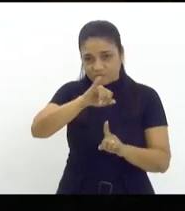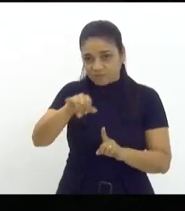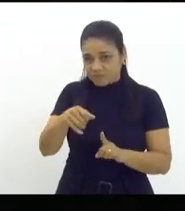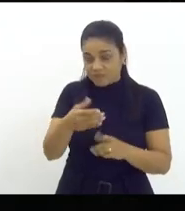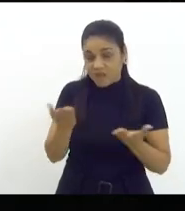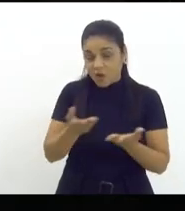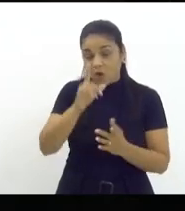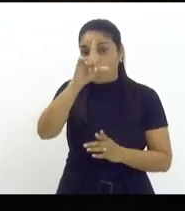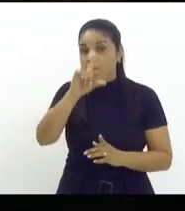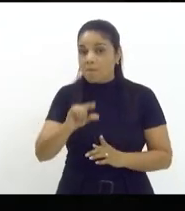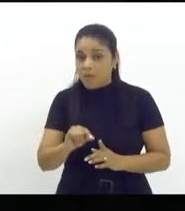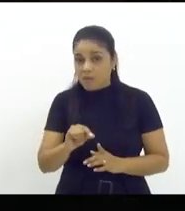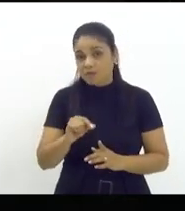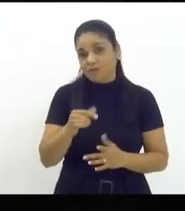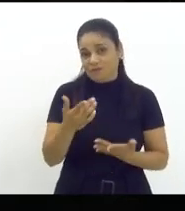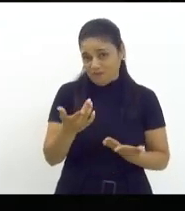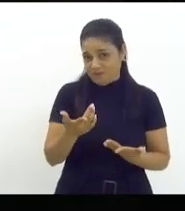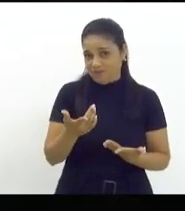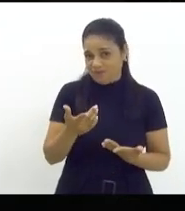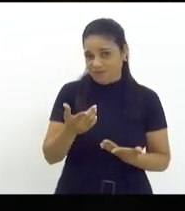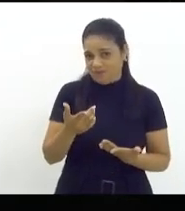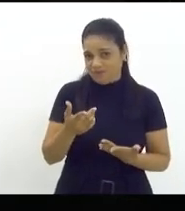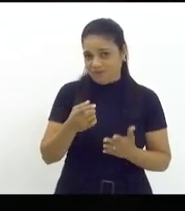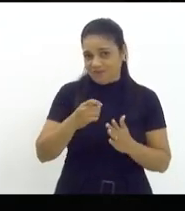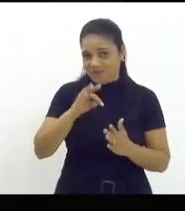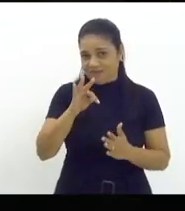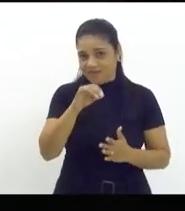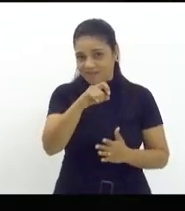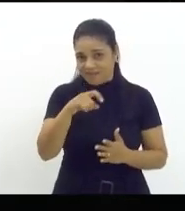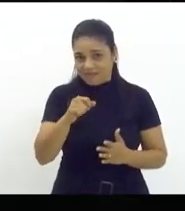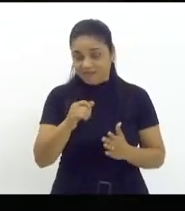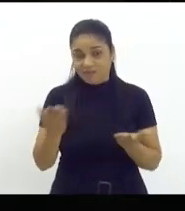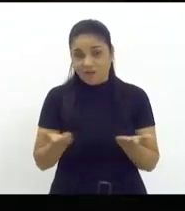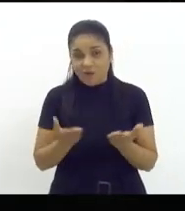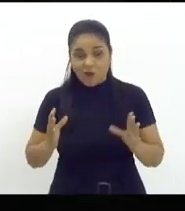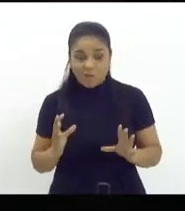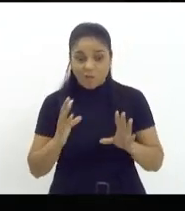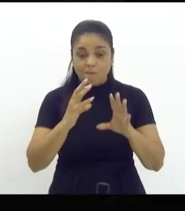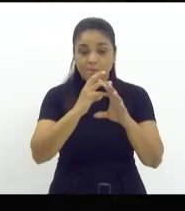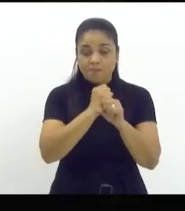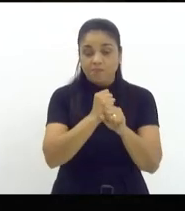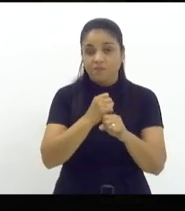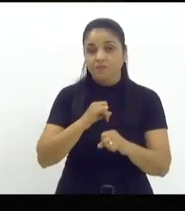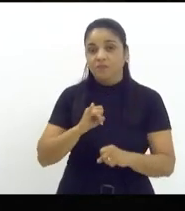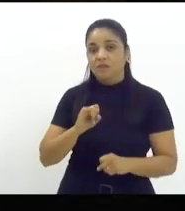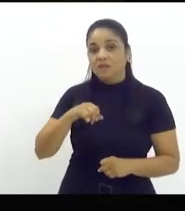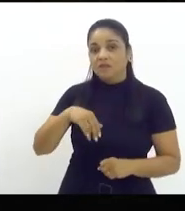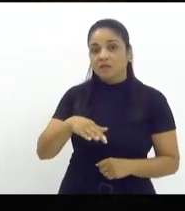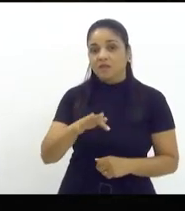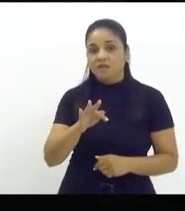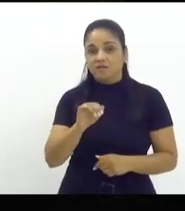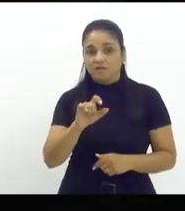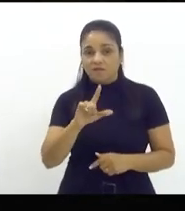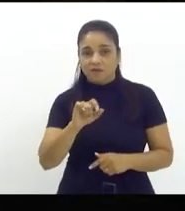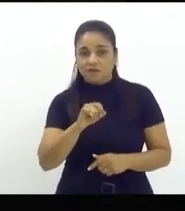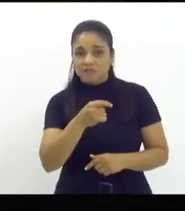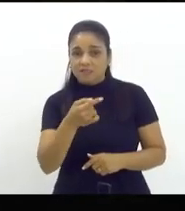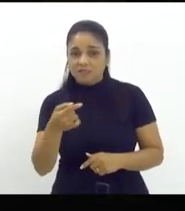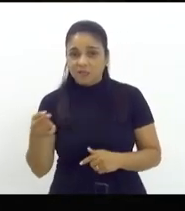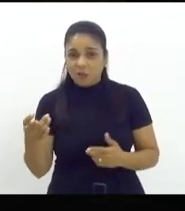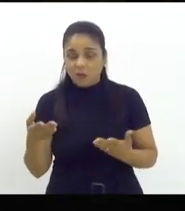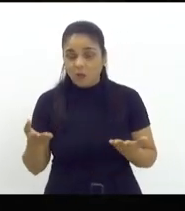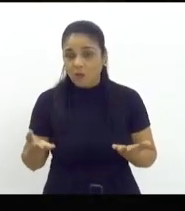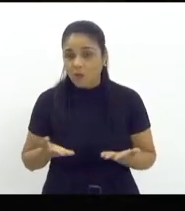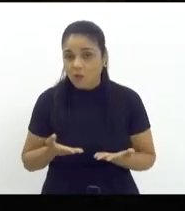senhor presidente Qual é a inflação acumulada hoje nos últimos